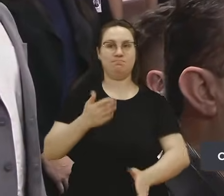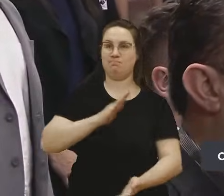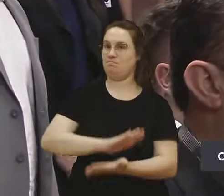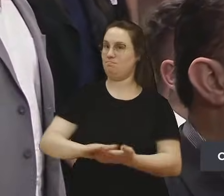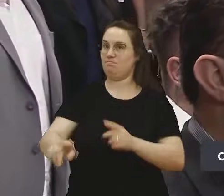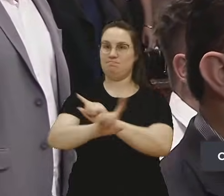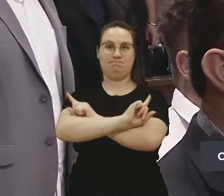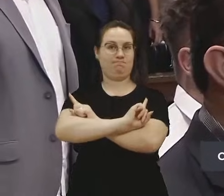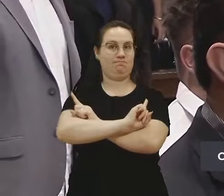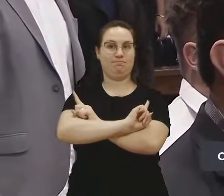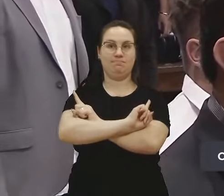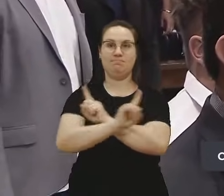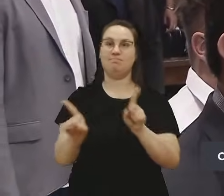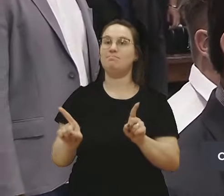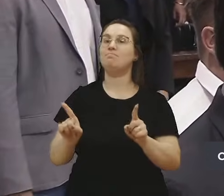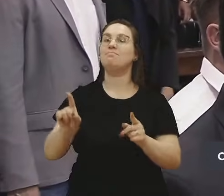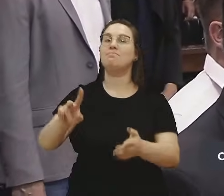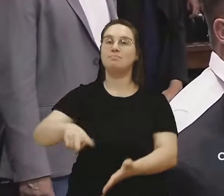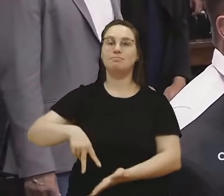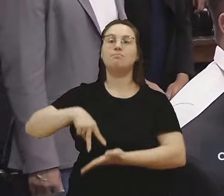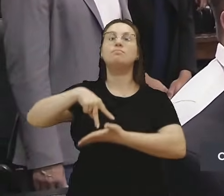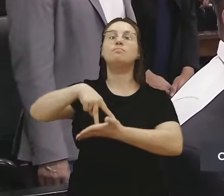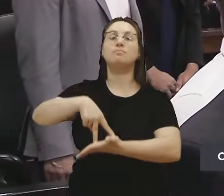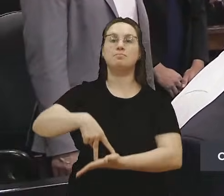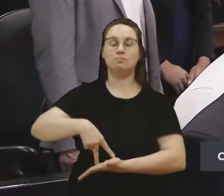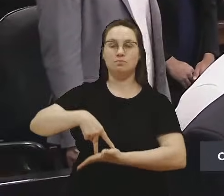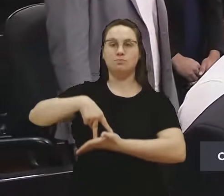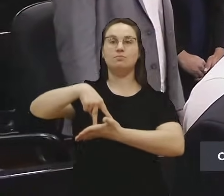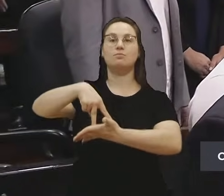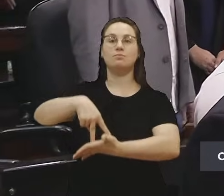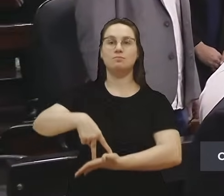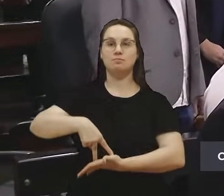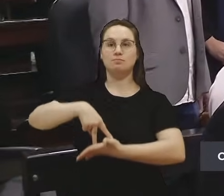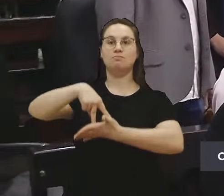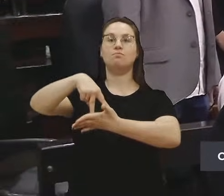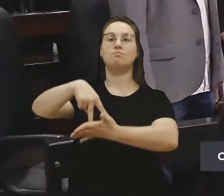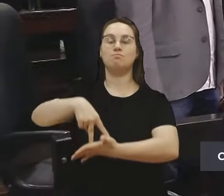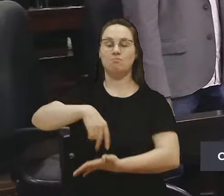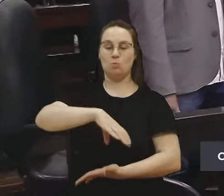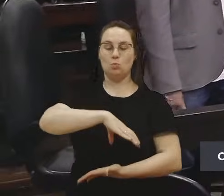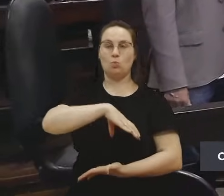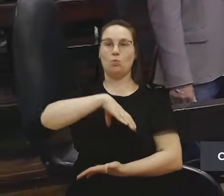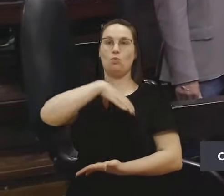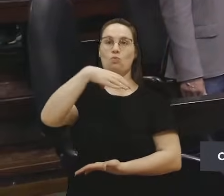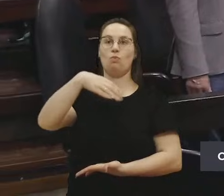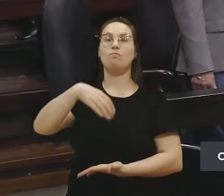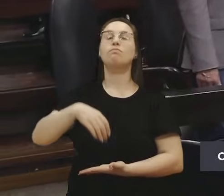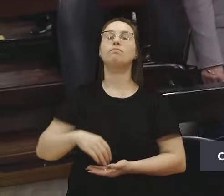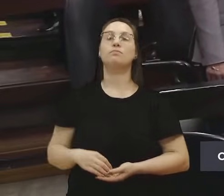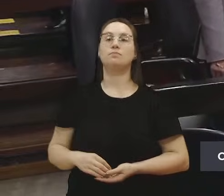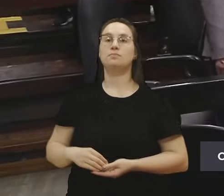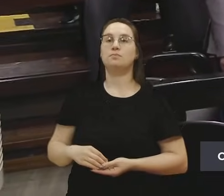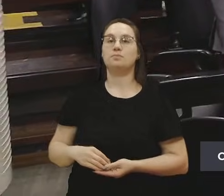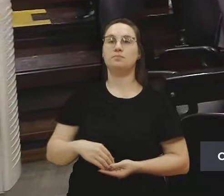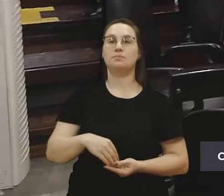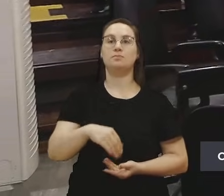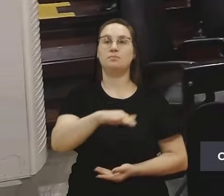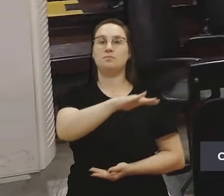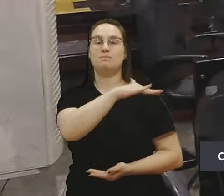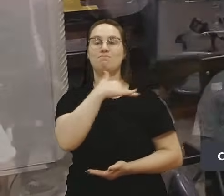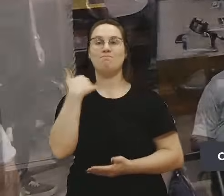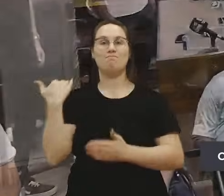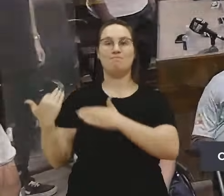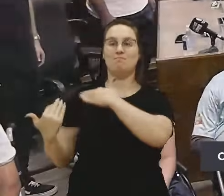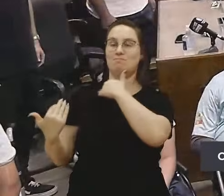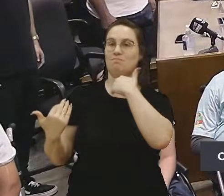justiça clama forte, verás que o vinho teu não foge à luta, nem teme quem